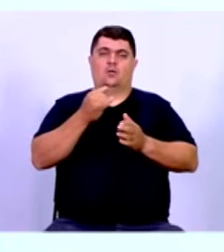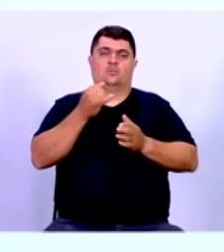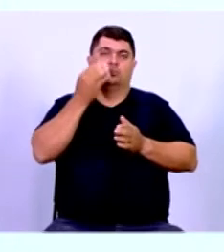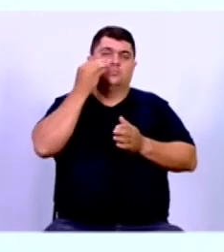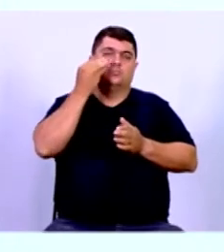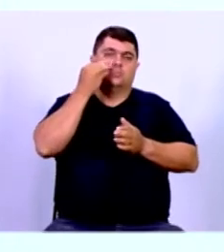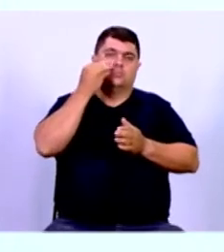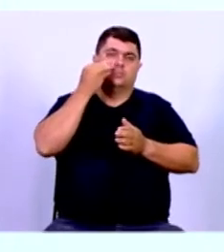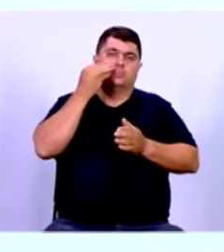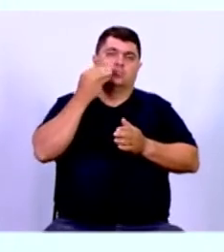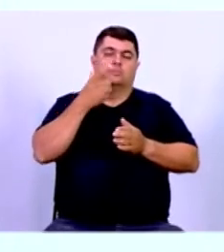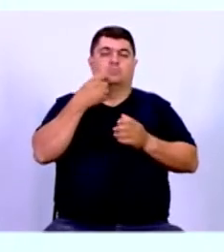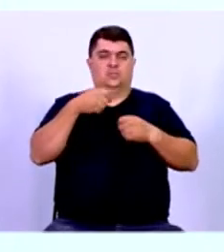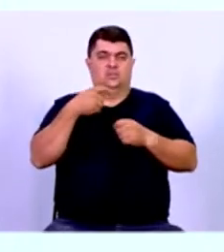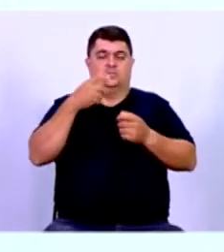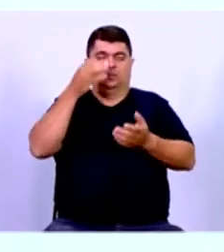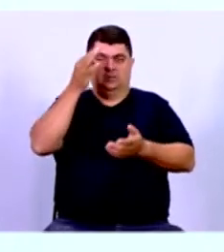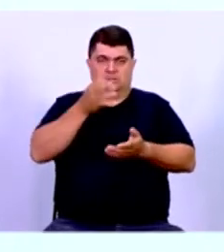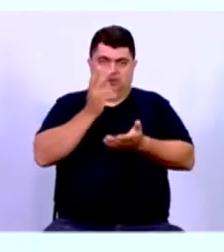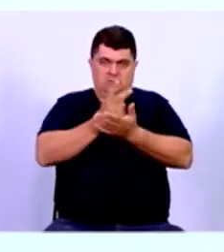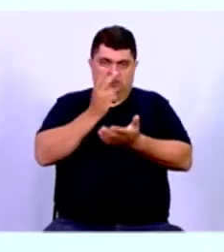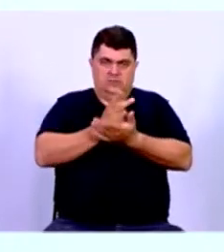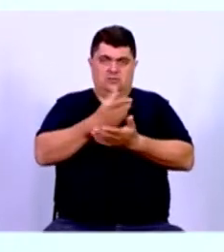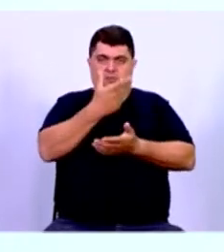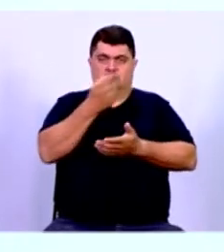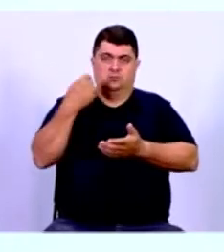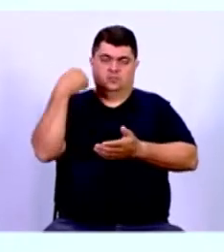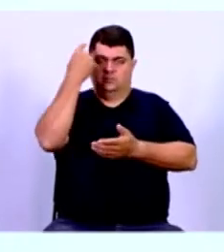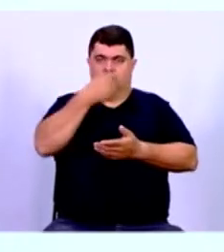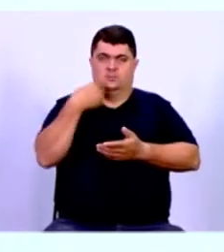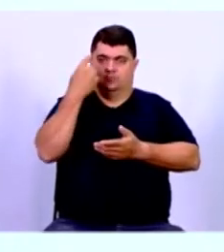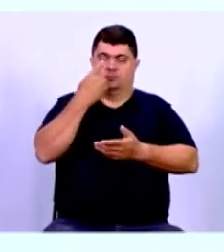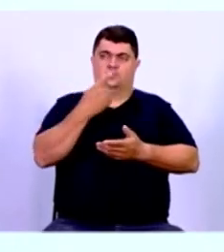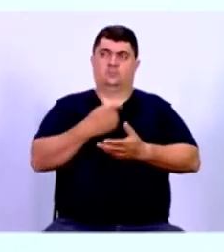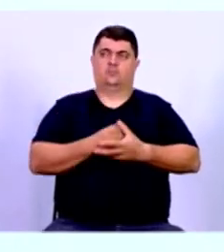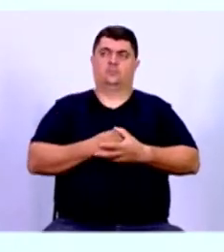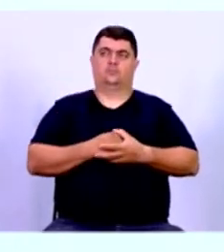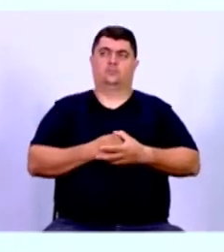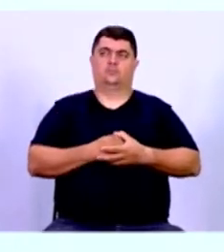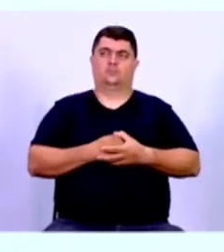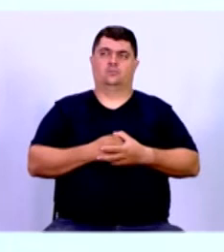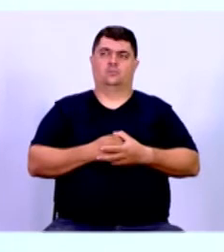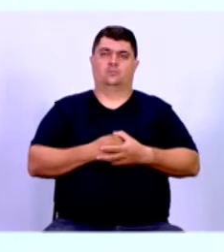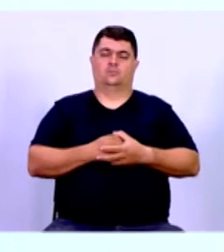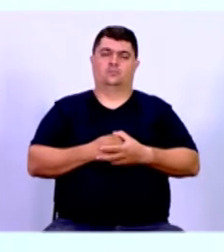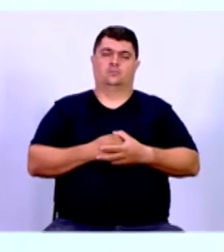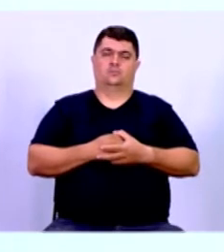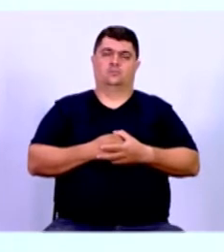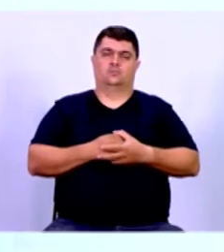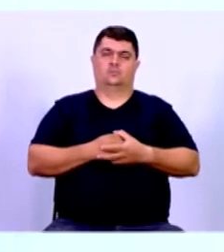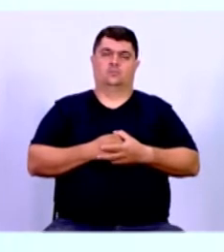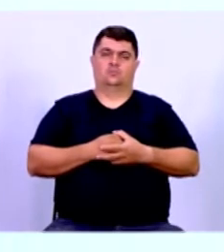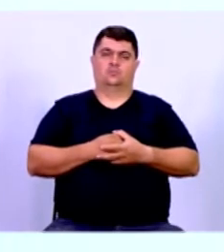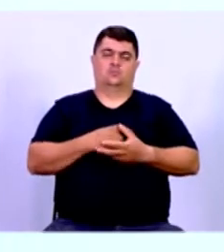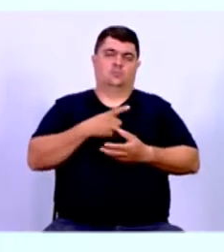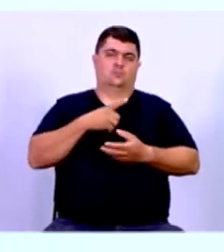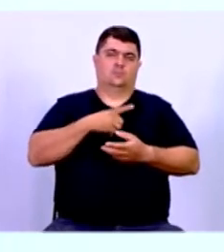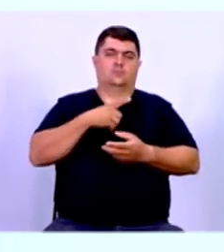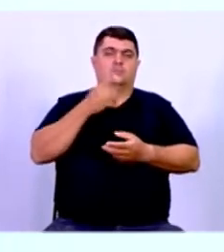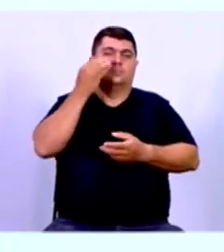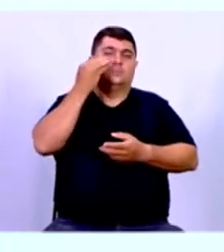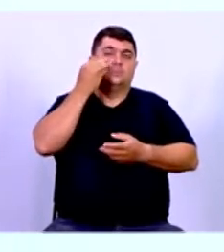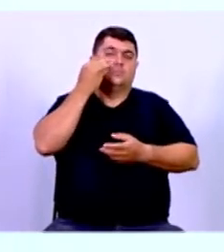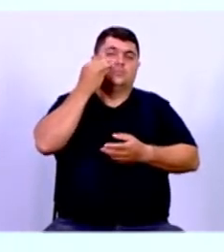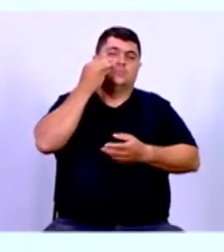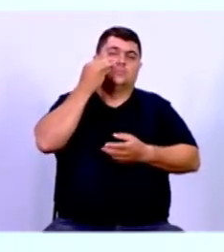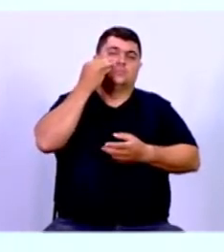não haverá redução da sua carga horária. Então, você tem uma carga horária com relação de emprego com o seu local de trabalho e a carga